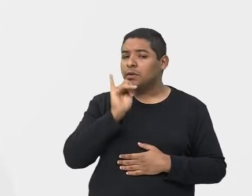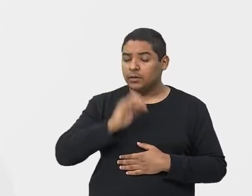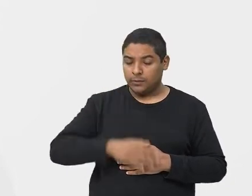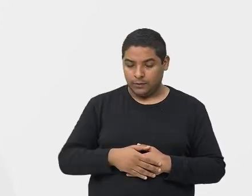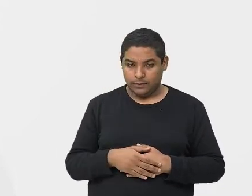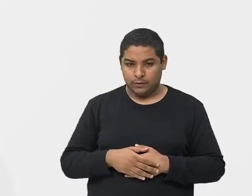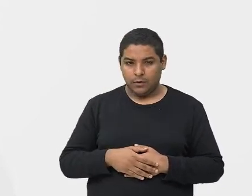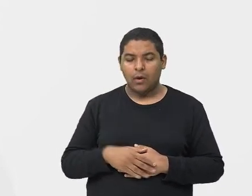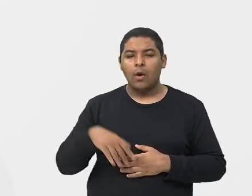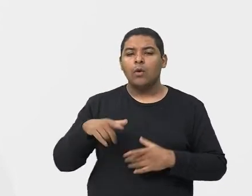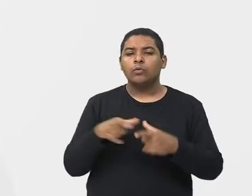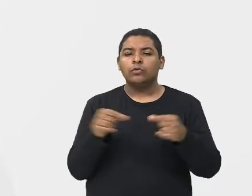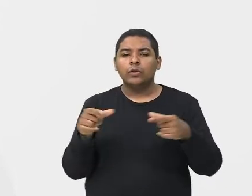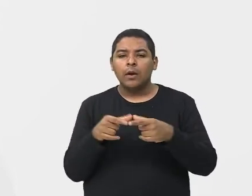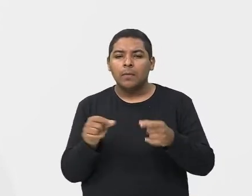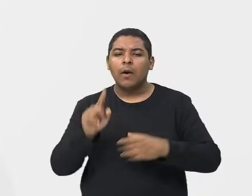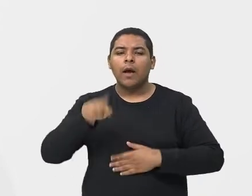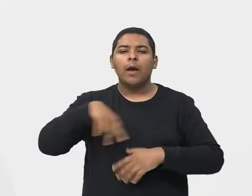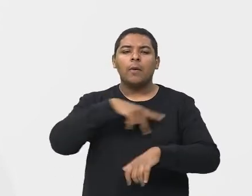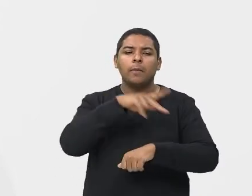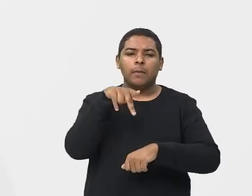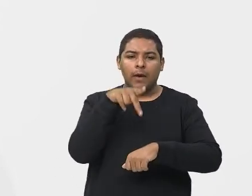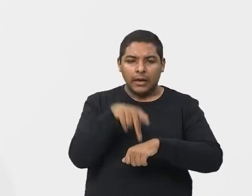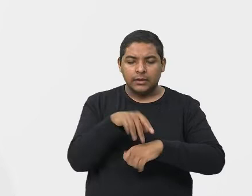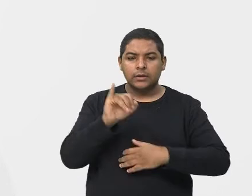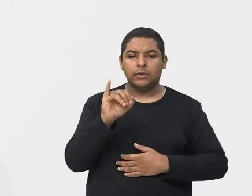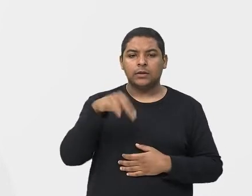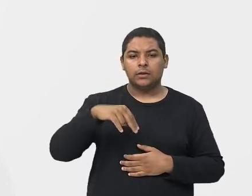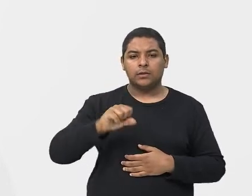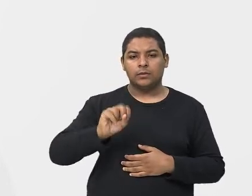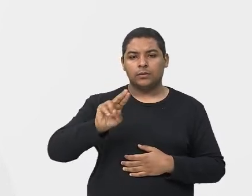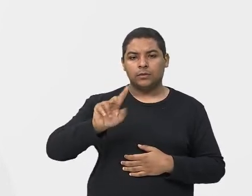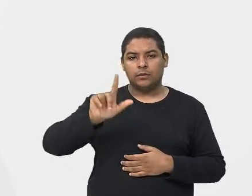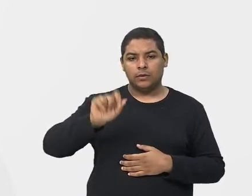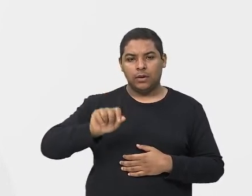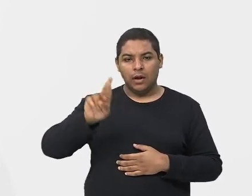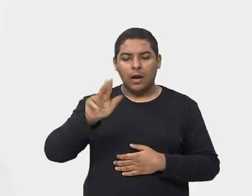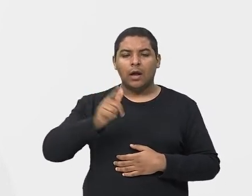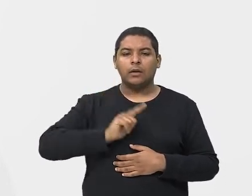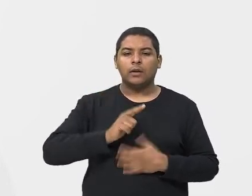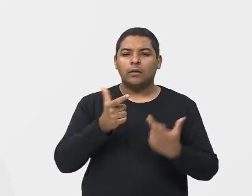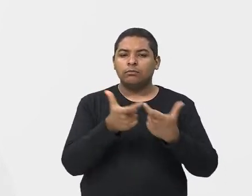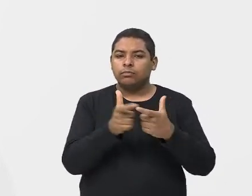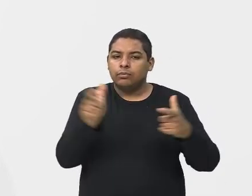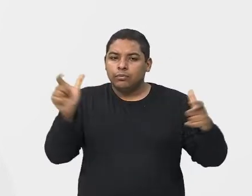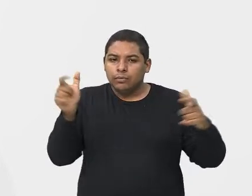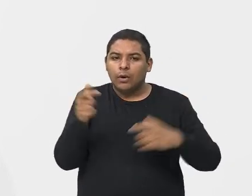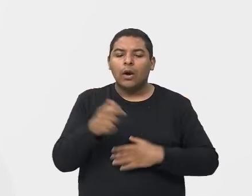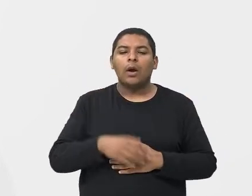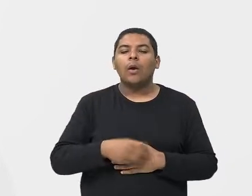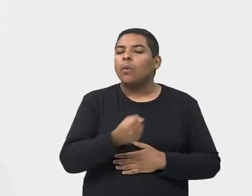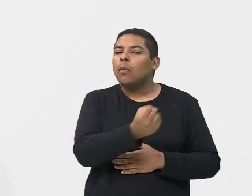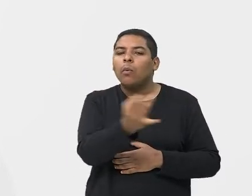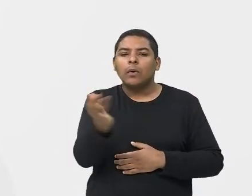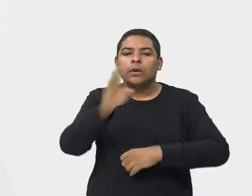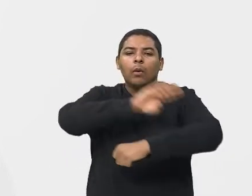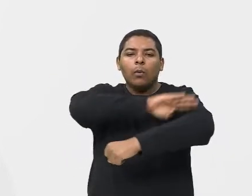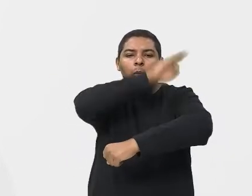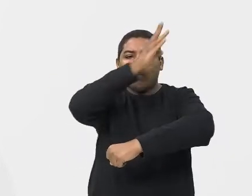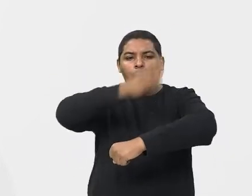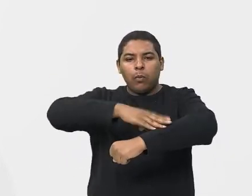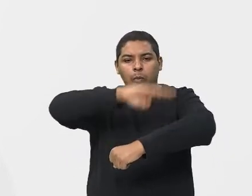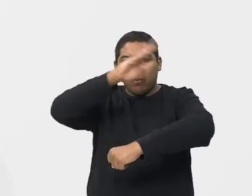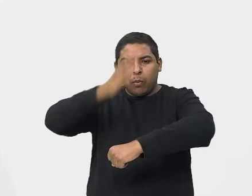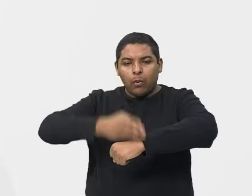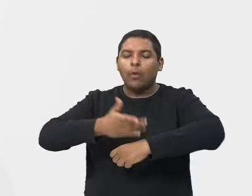ser pequeno em relação à sua extensão, por ter grande quantidade de montanhas, a gente observa que vai estar muito ligado realmente